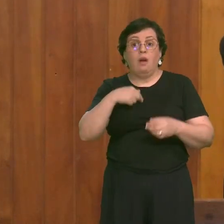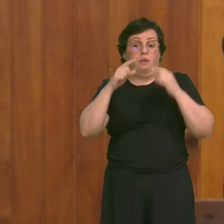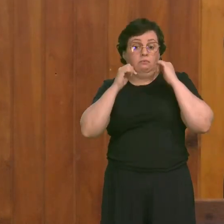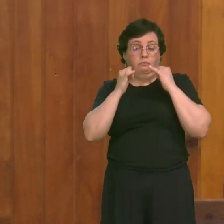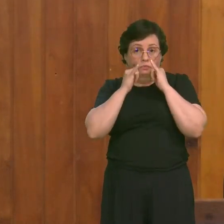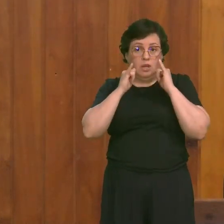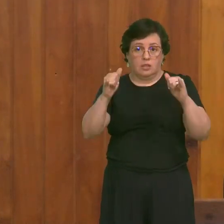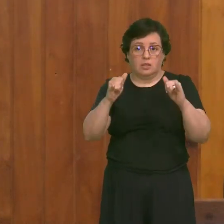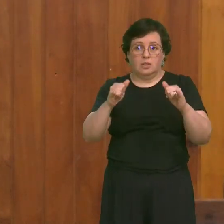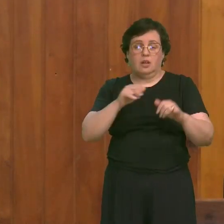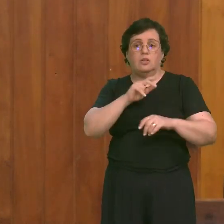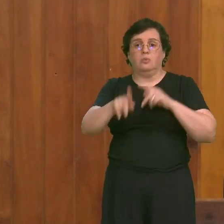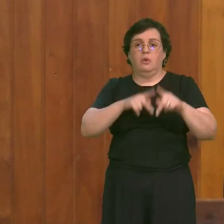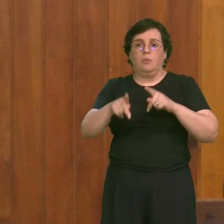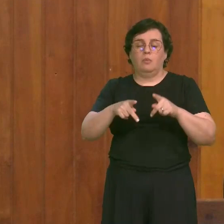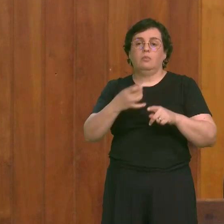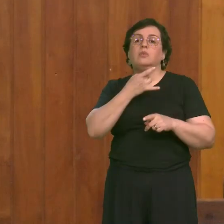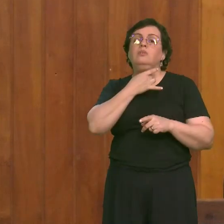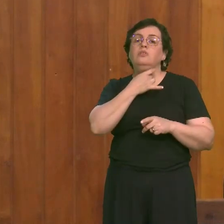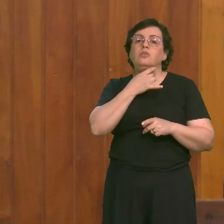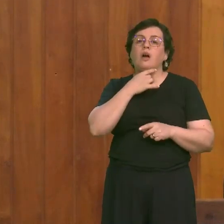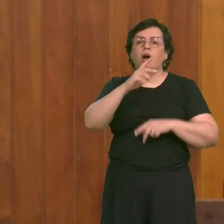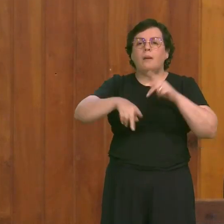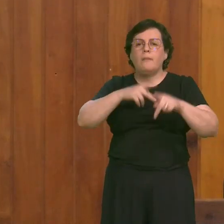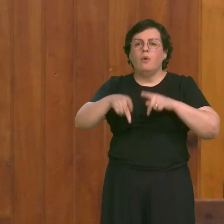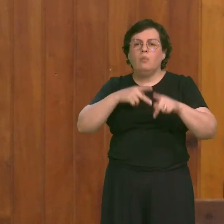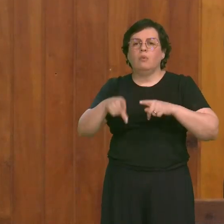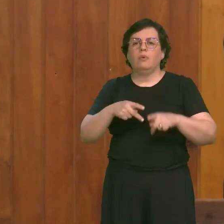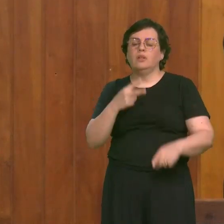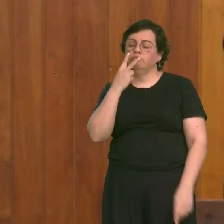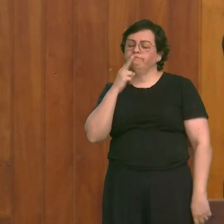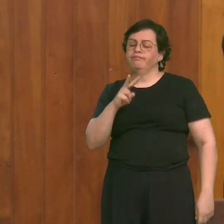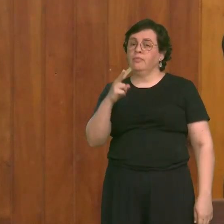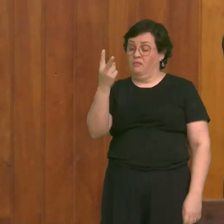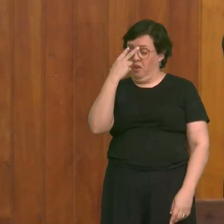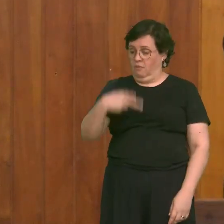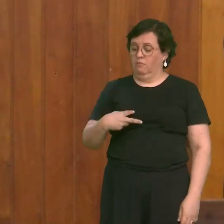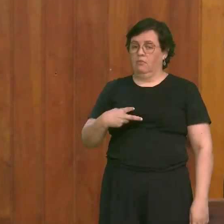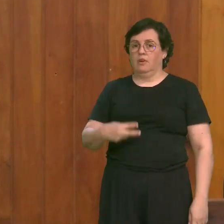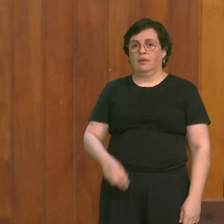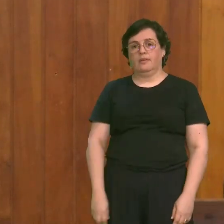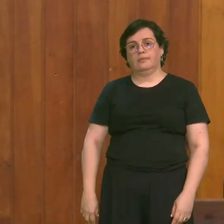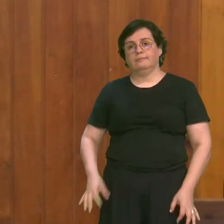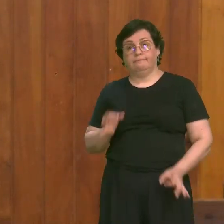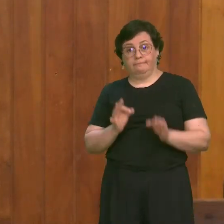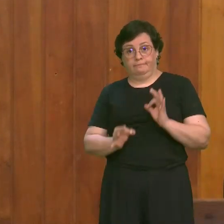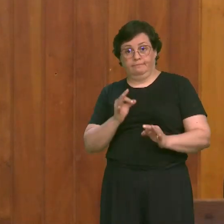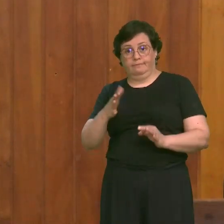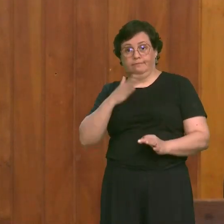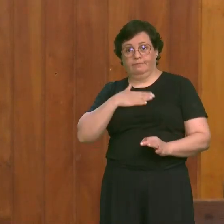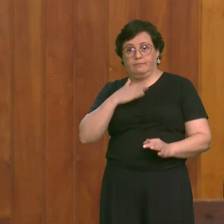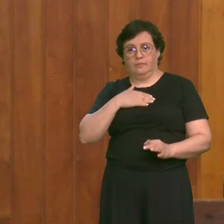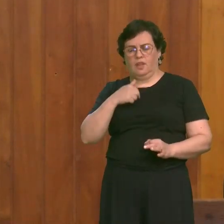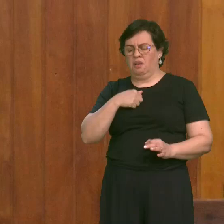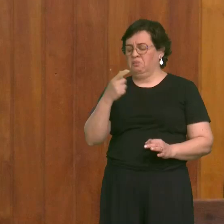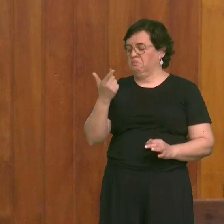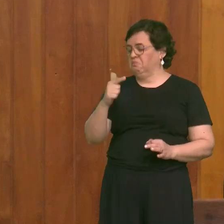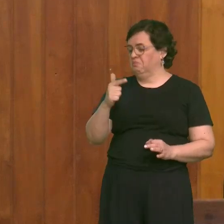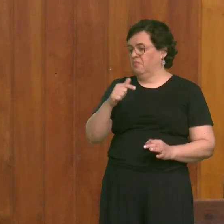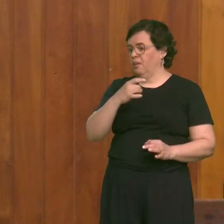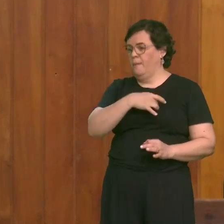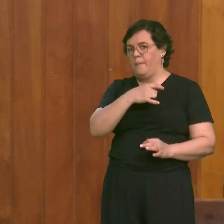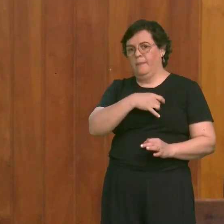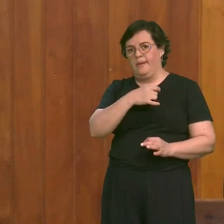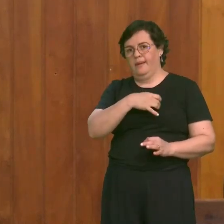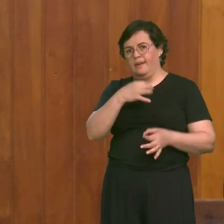que eu vou passar para a população de Marília a população vai me avaliar vai me julgar Eu não tenho medo de